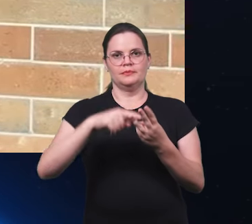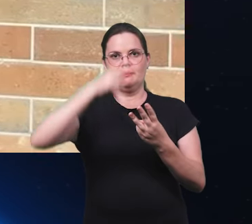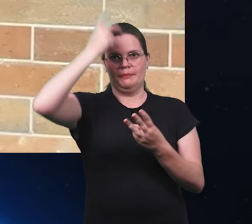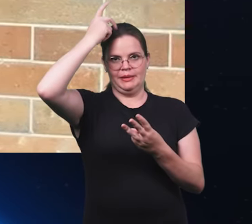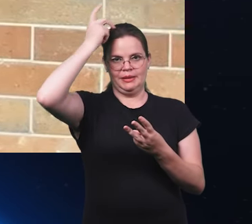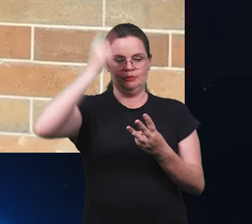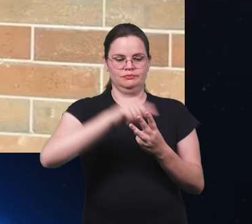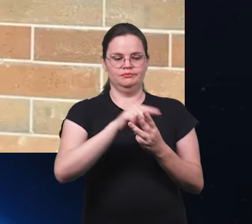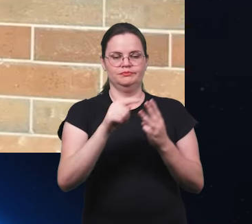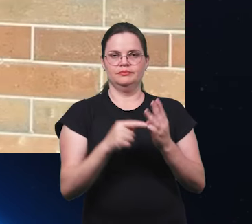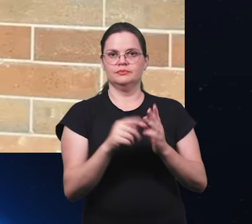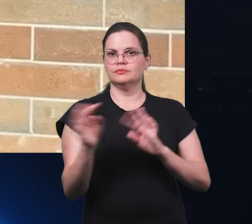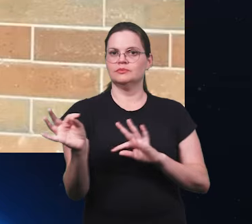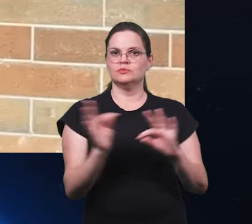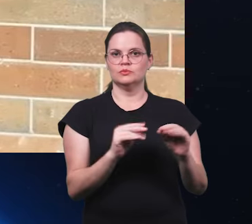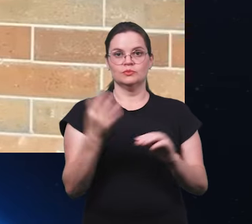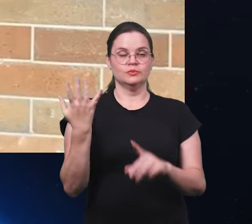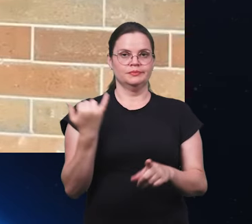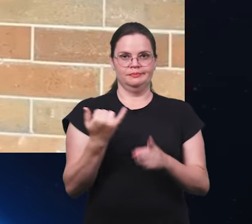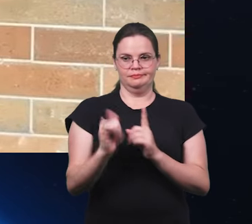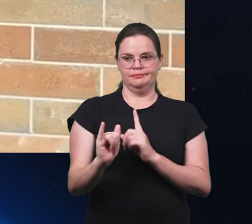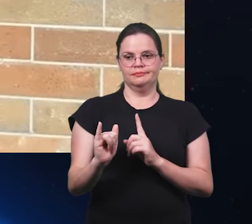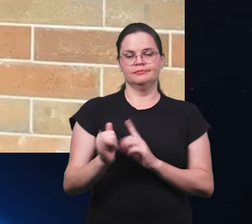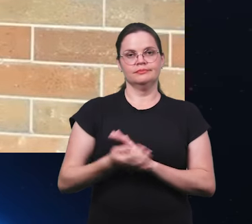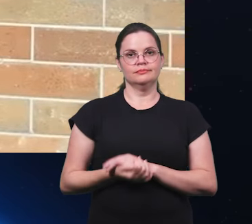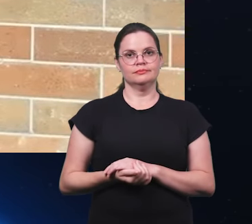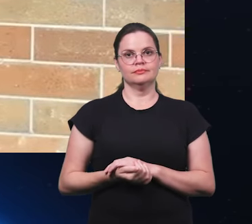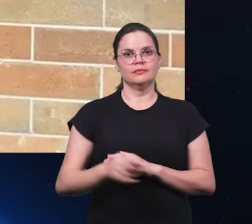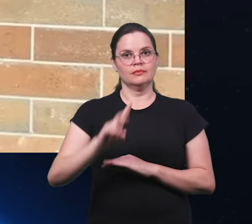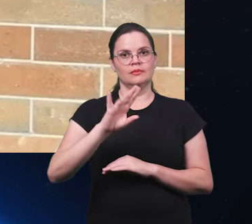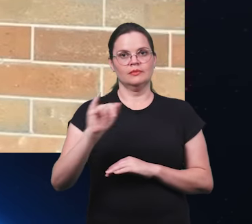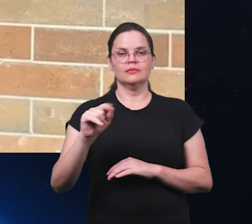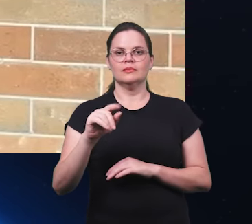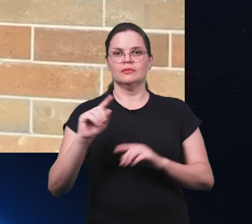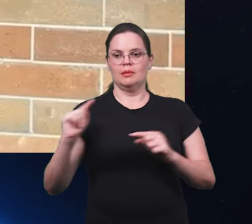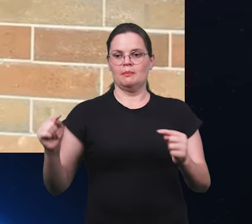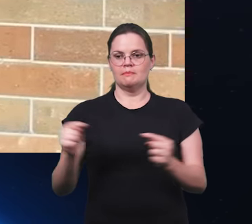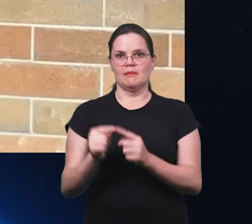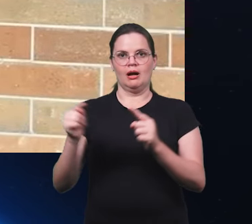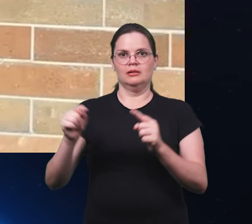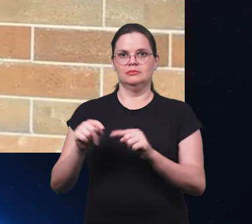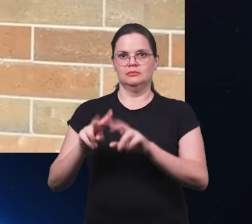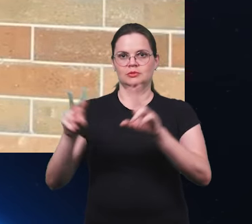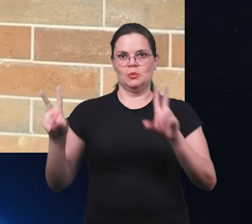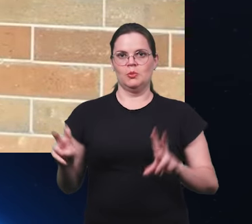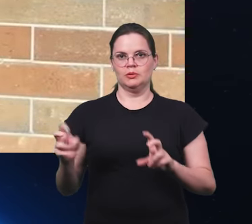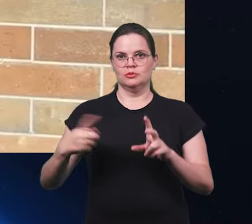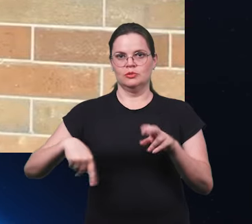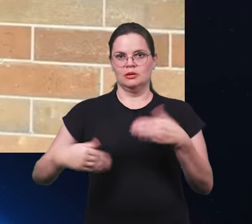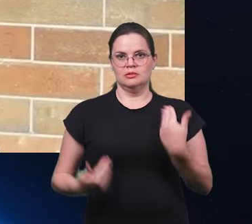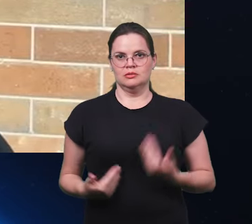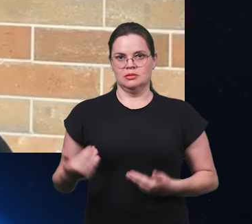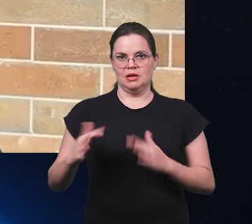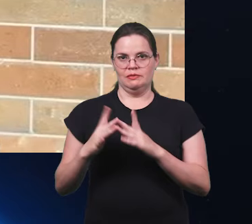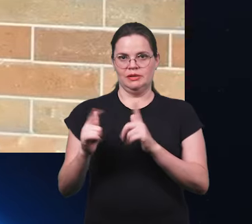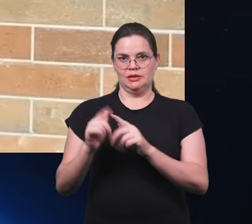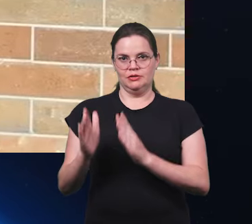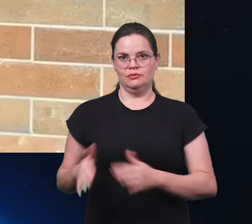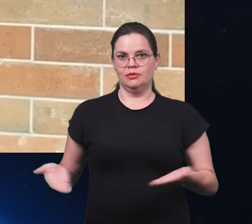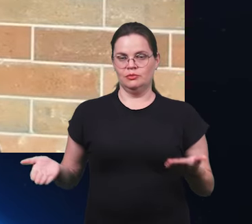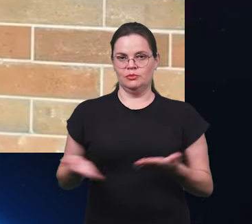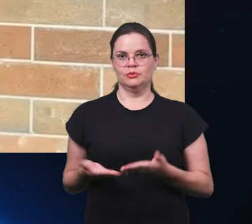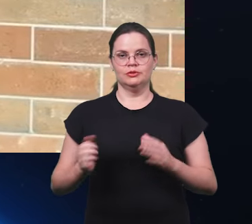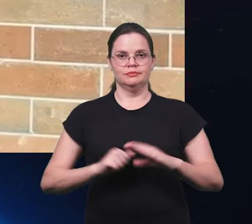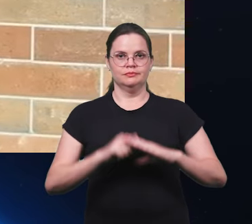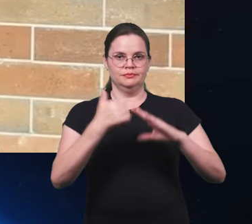Pentecoste. Todas elas, profeticamente, servem para a vida da igreja. E quando nós olhamos os aspectos